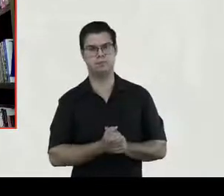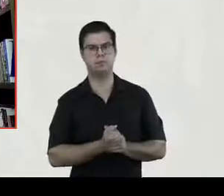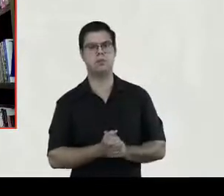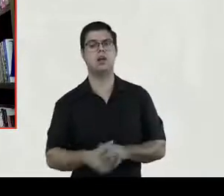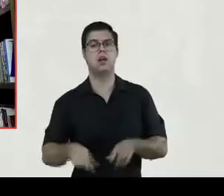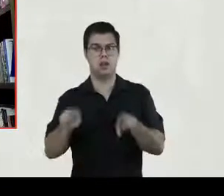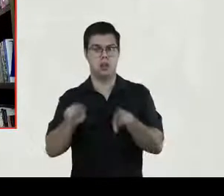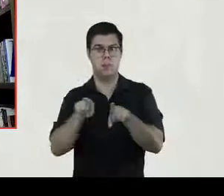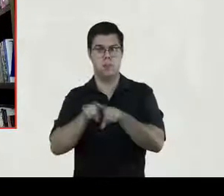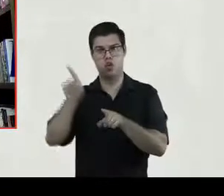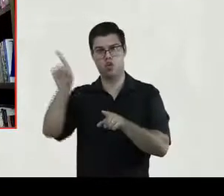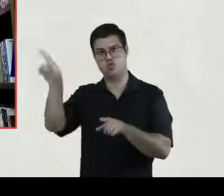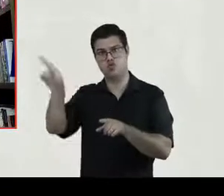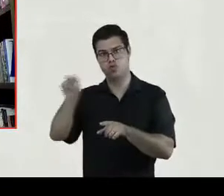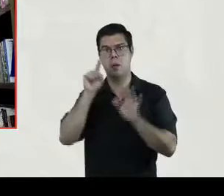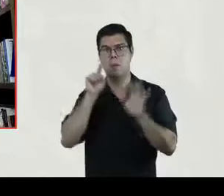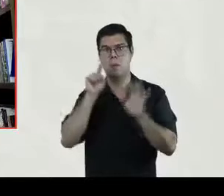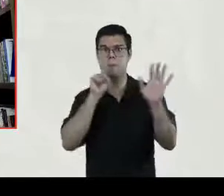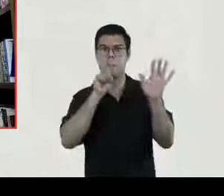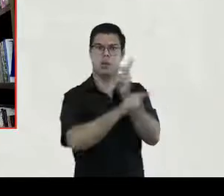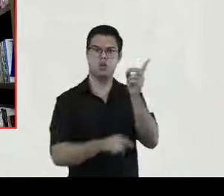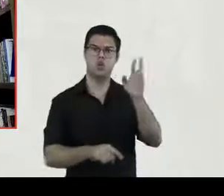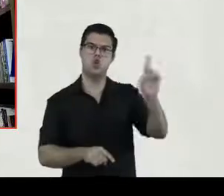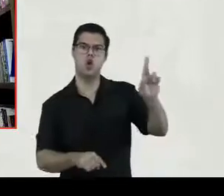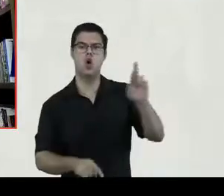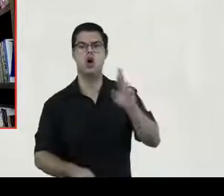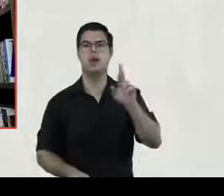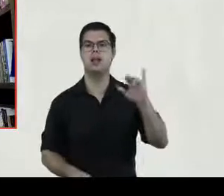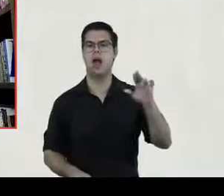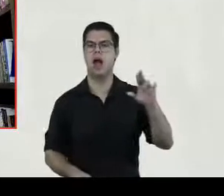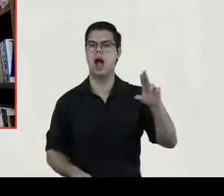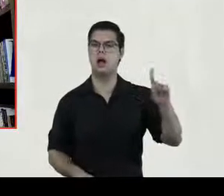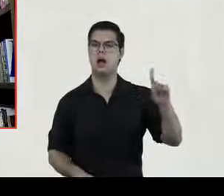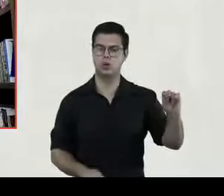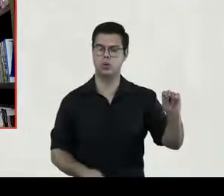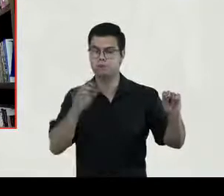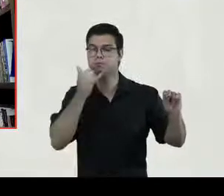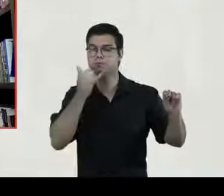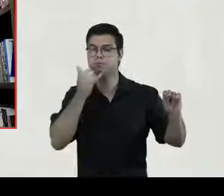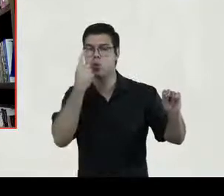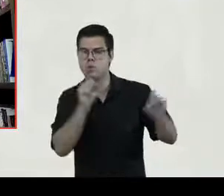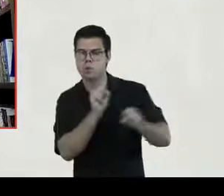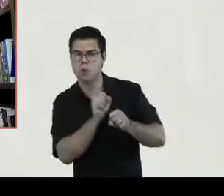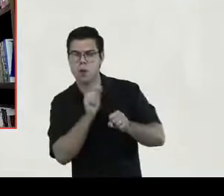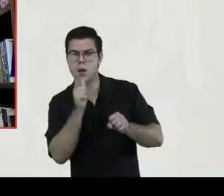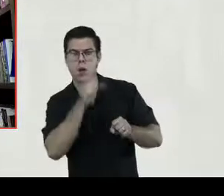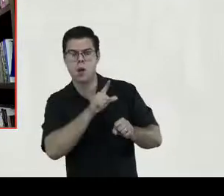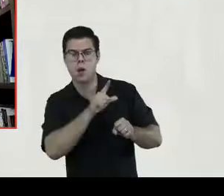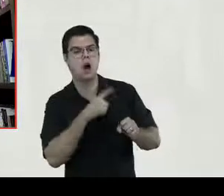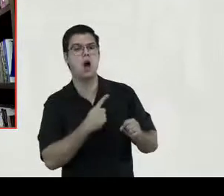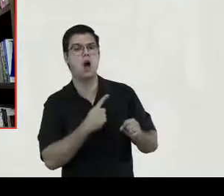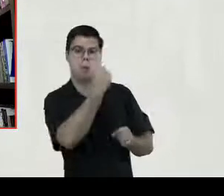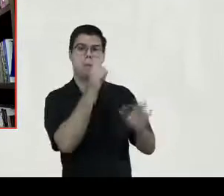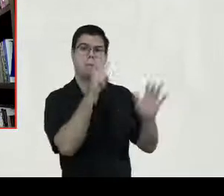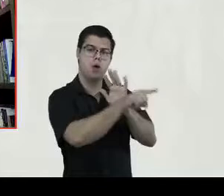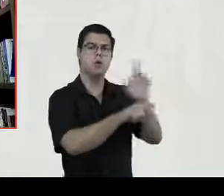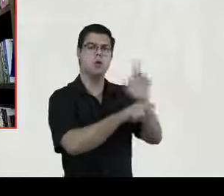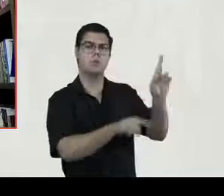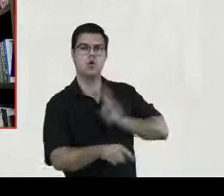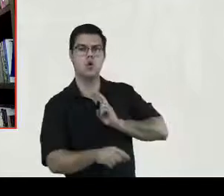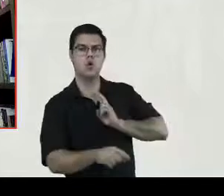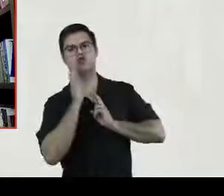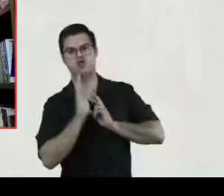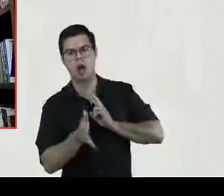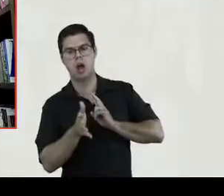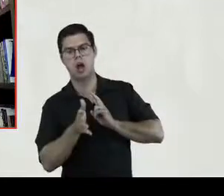pergunta para o Dr. Ricardo, só um segundo, aqui. Uma das perguntas ele já respondeu,